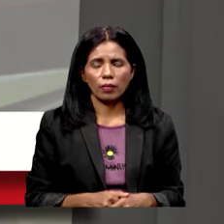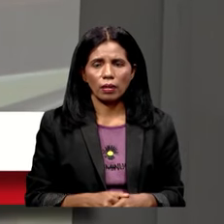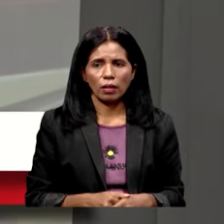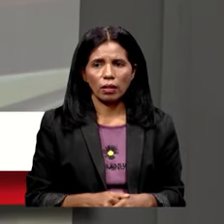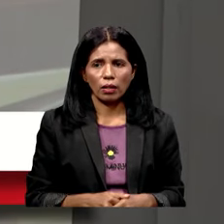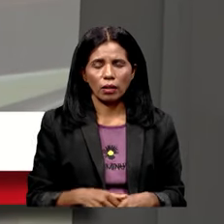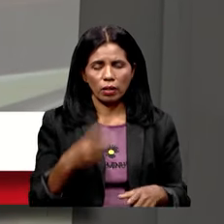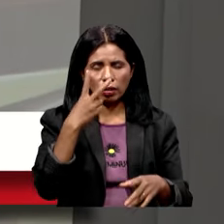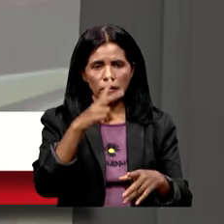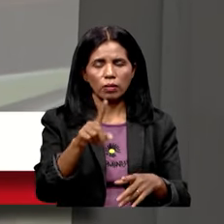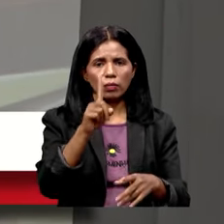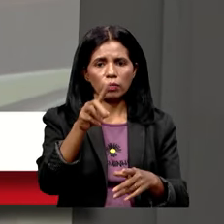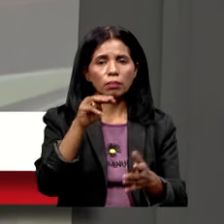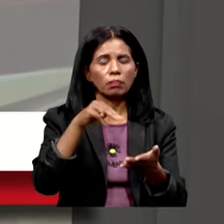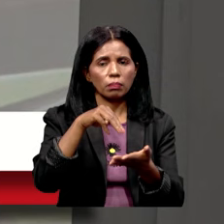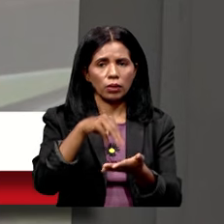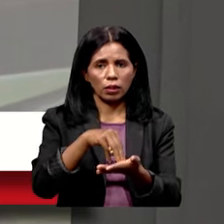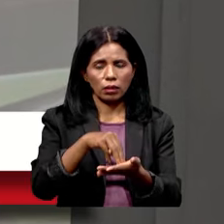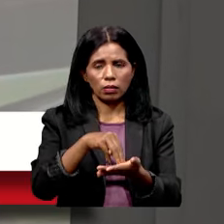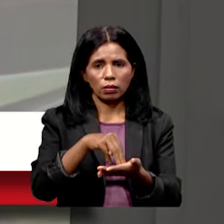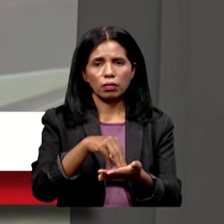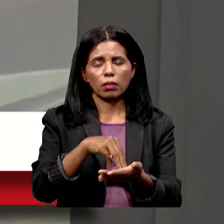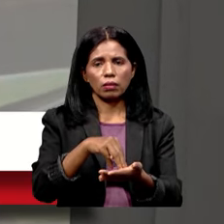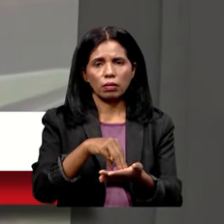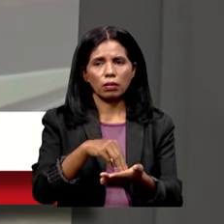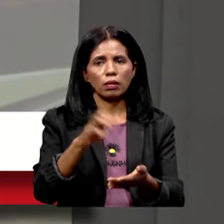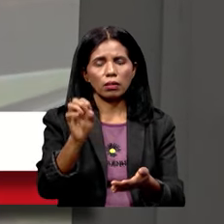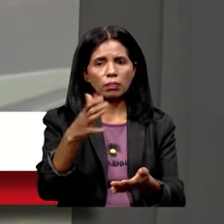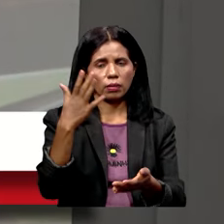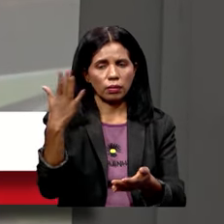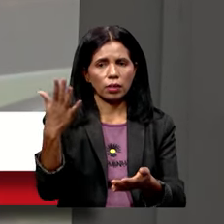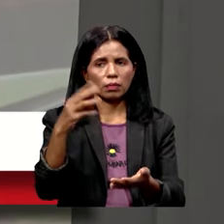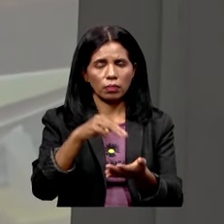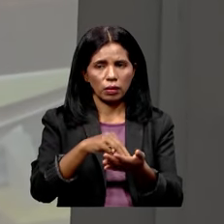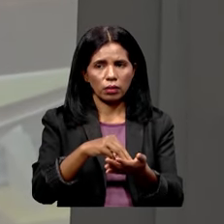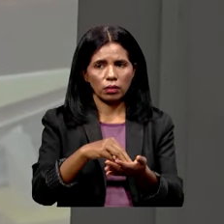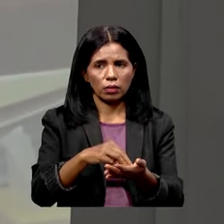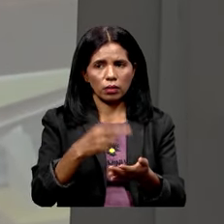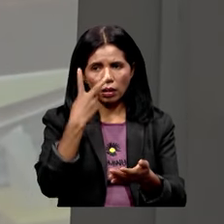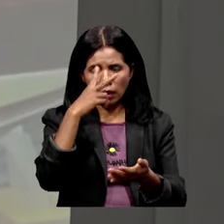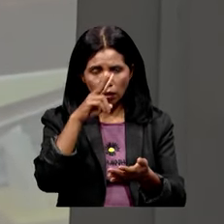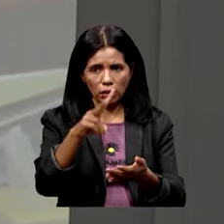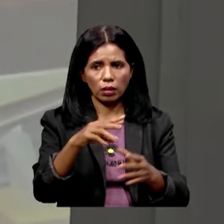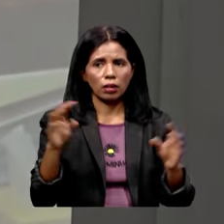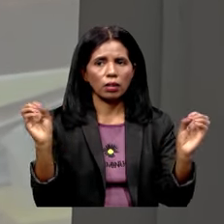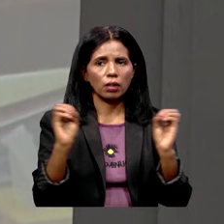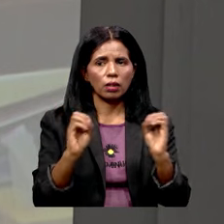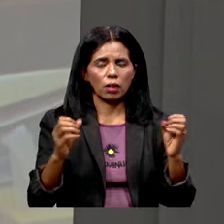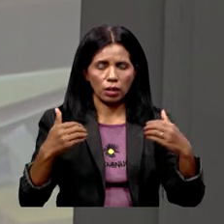de 1.500.000 rode reflete reflete falta de